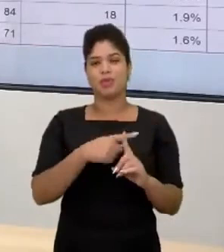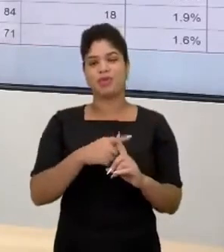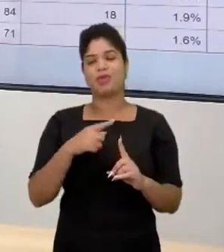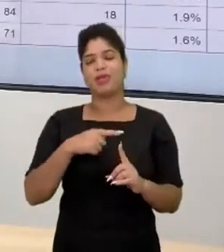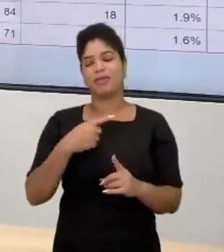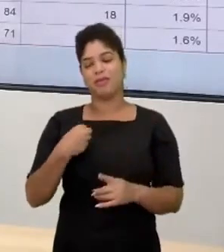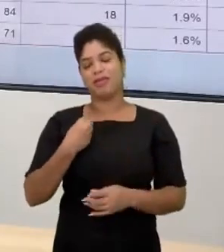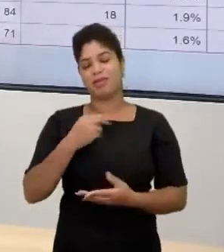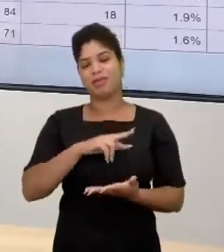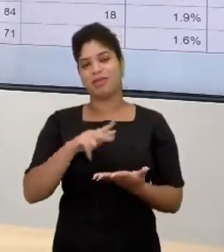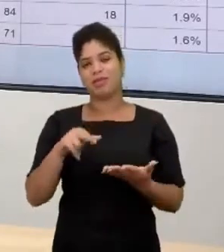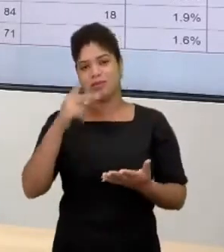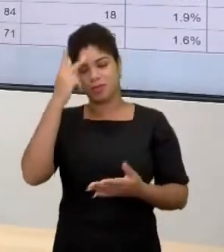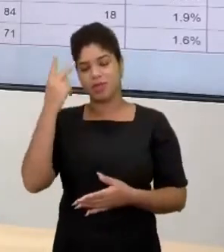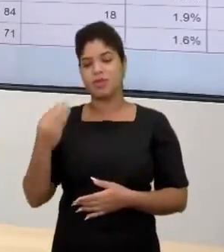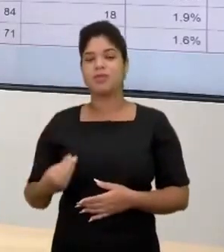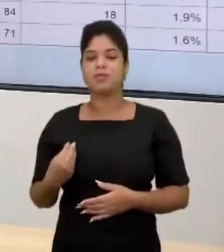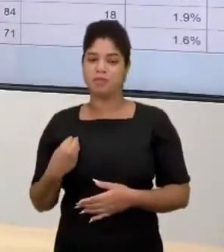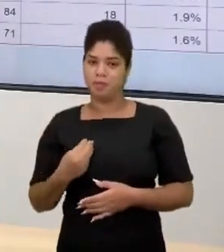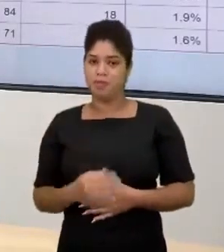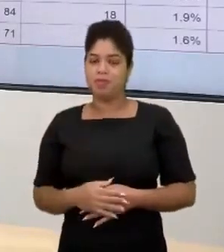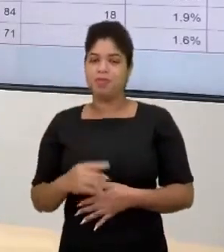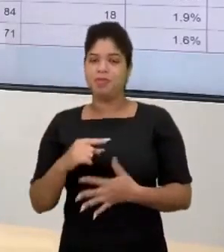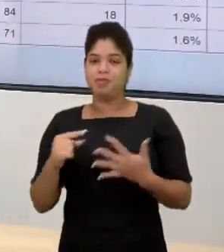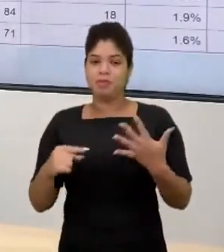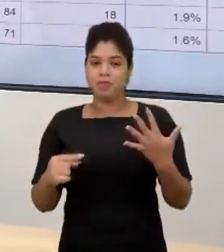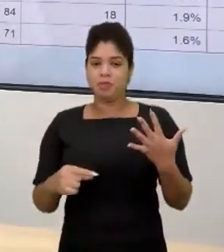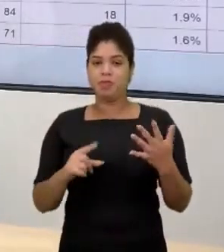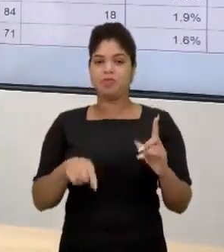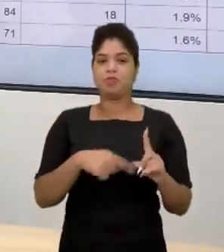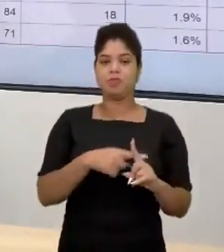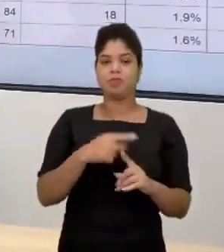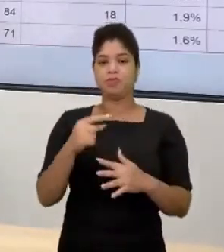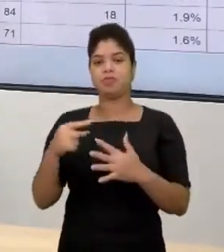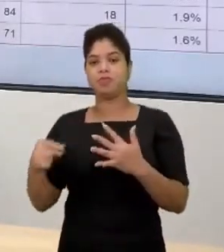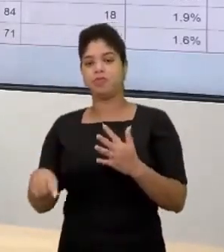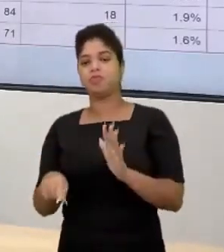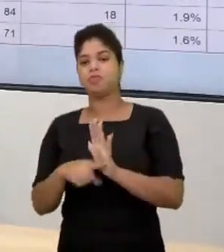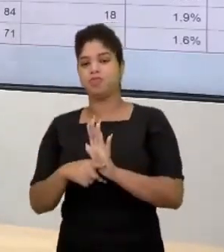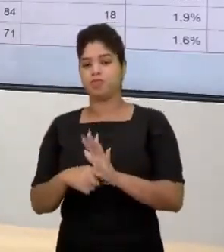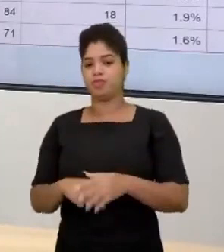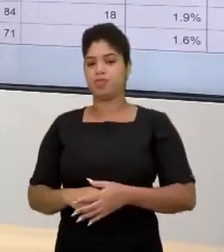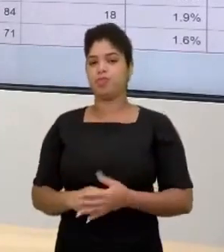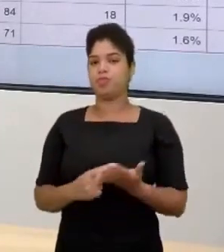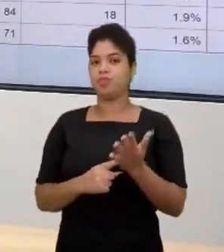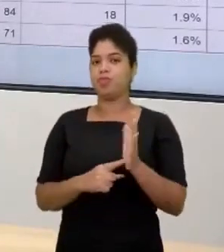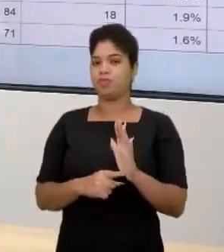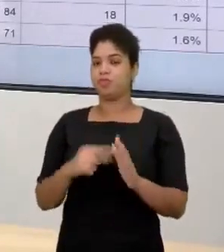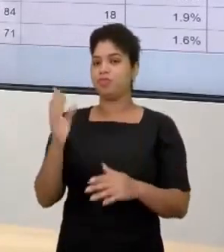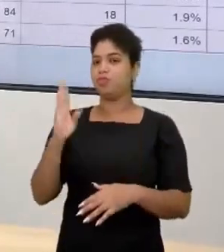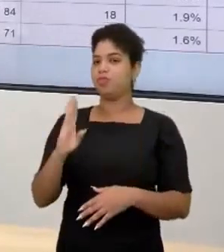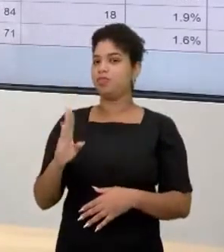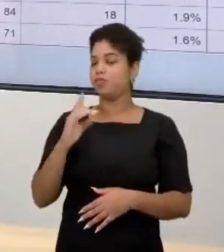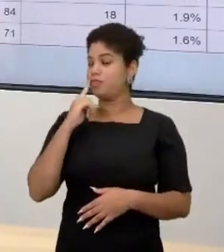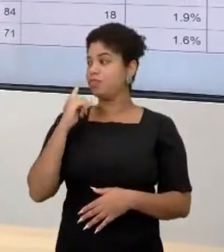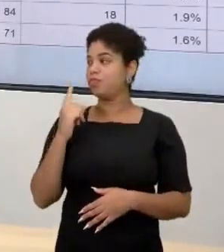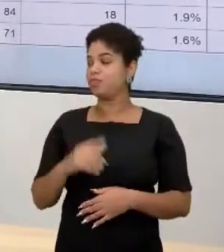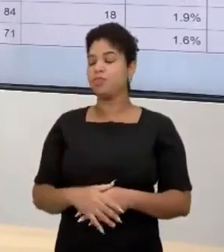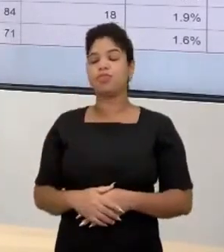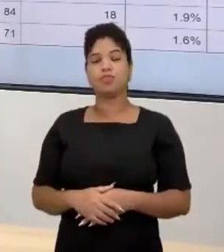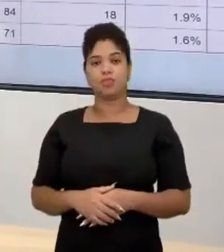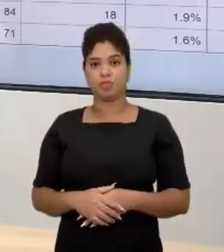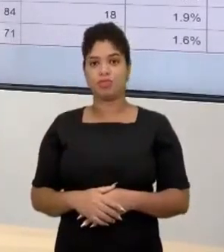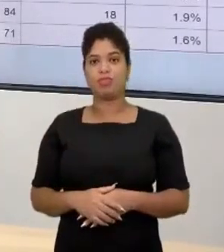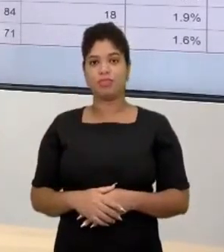lado positivo e o lado negativo, né? E aí está aí, mostrando aí o Brasil sendo o maior potencial